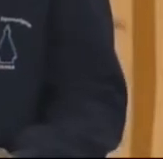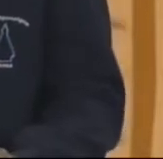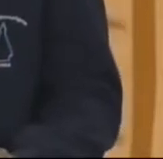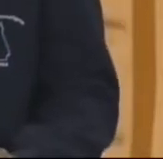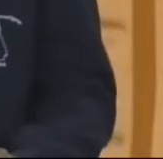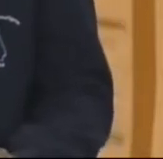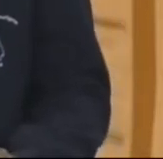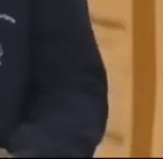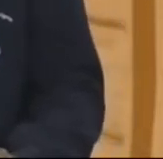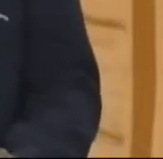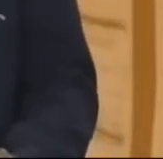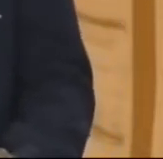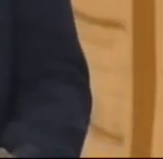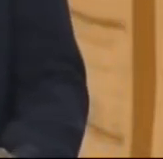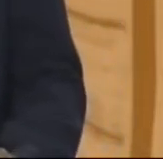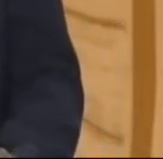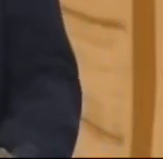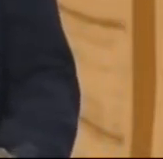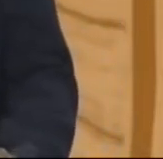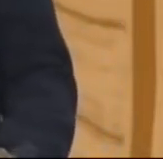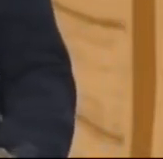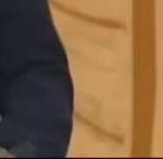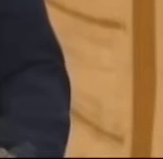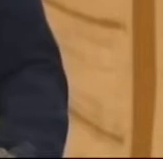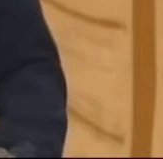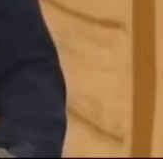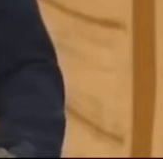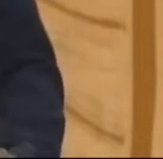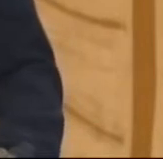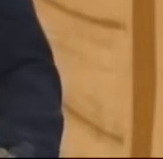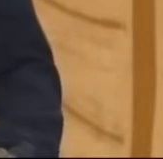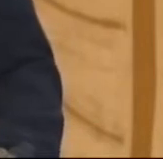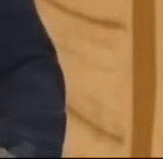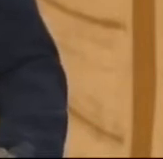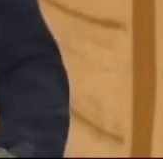Minha alma se gloria no Senhor.